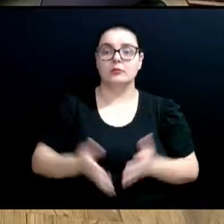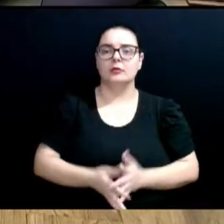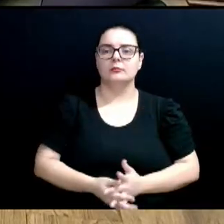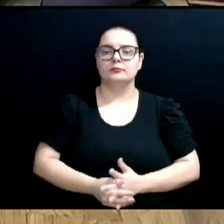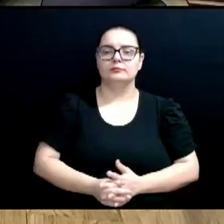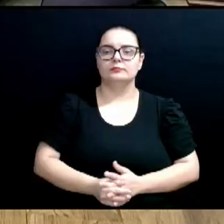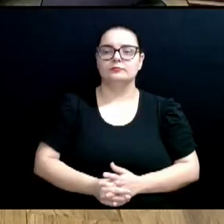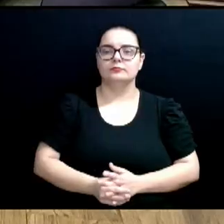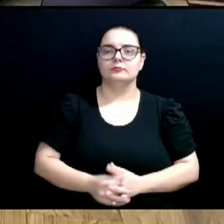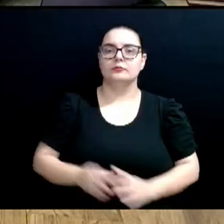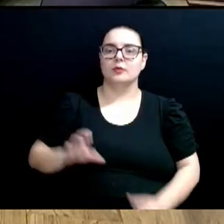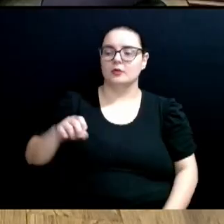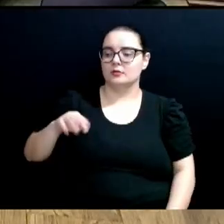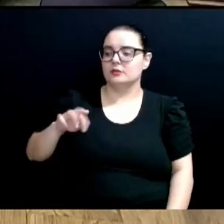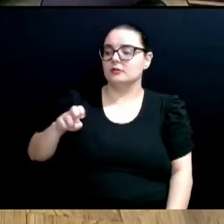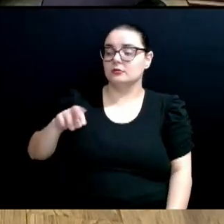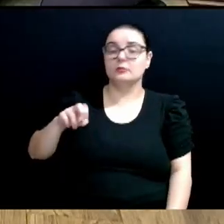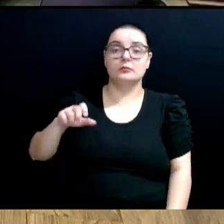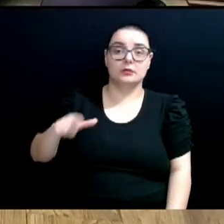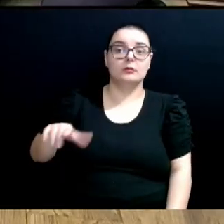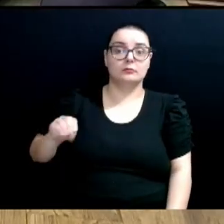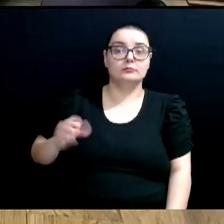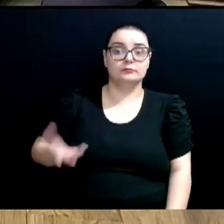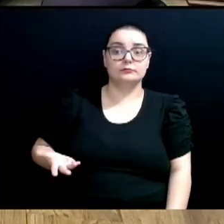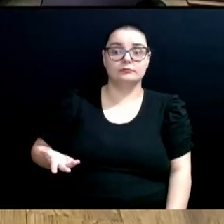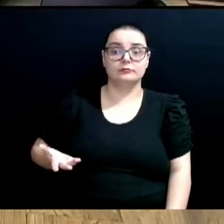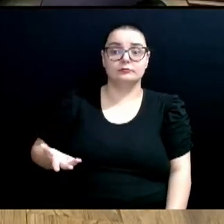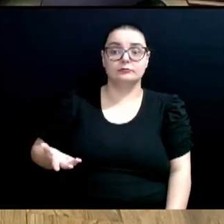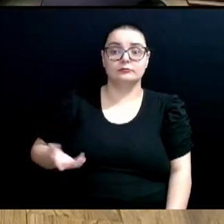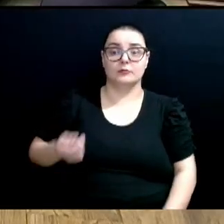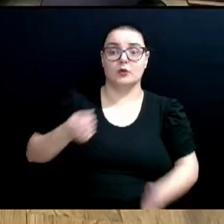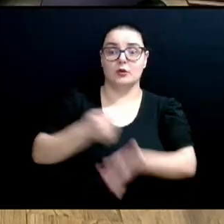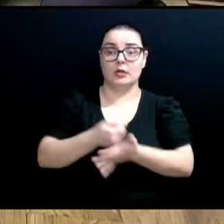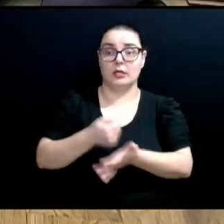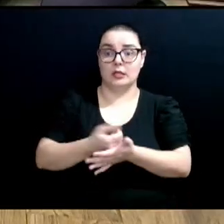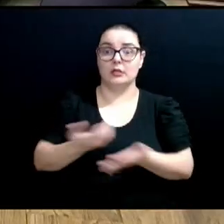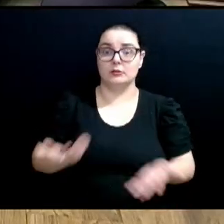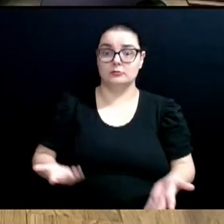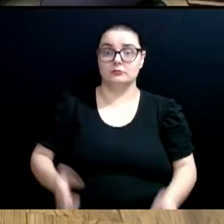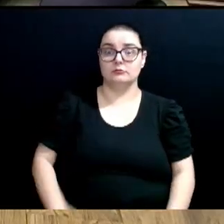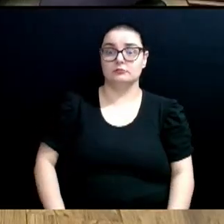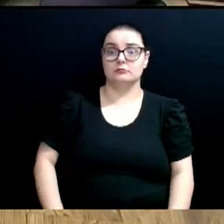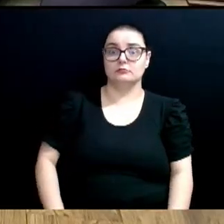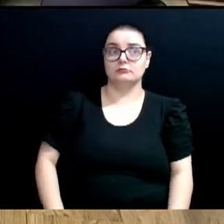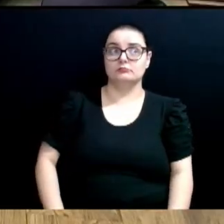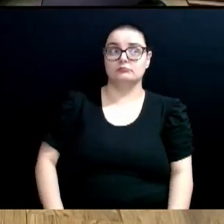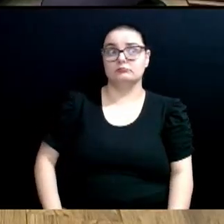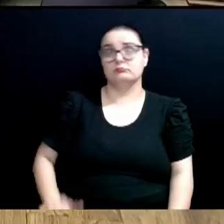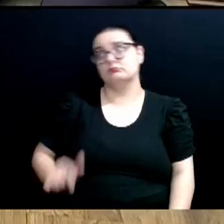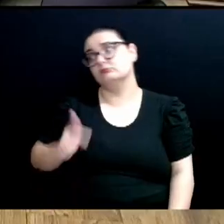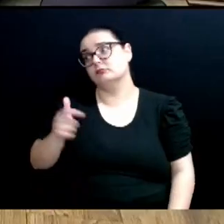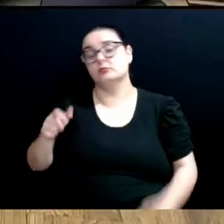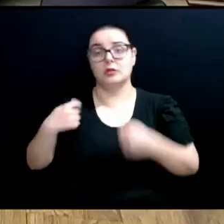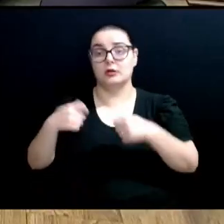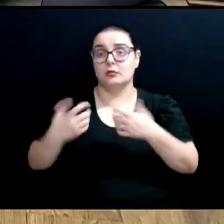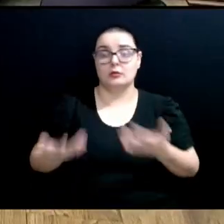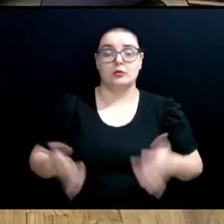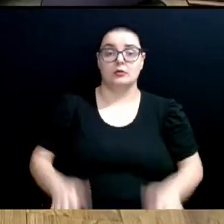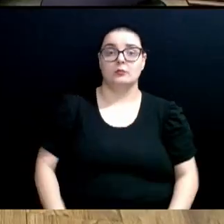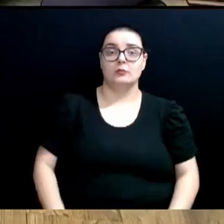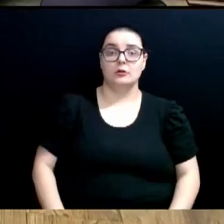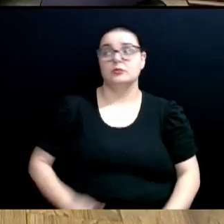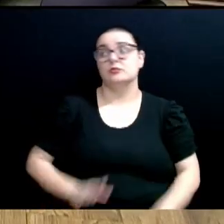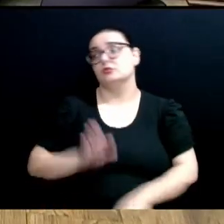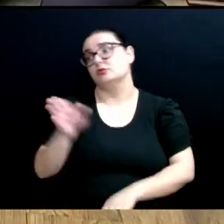exemplo. É uma questão que, a rigor, não teria necessidade de ir ao Ministério Público, e o Ministério